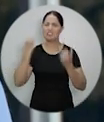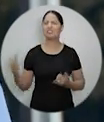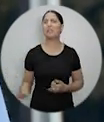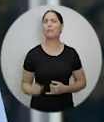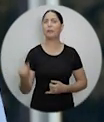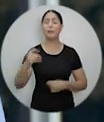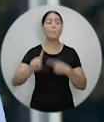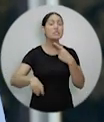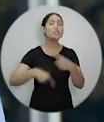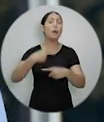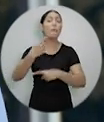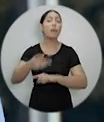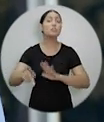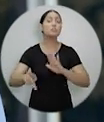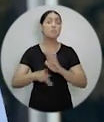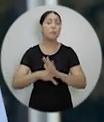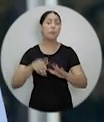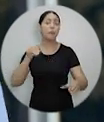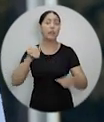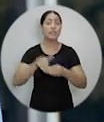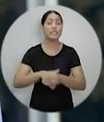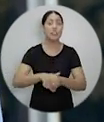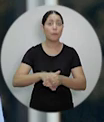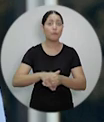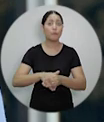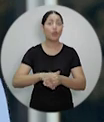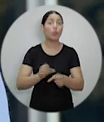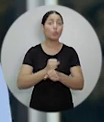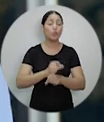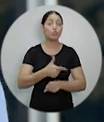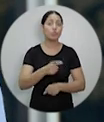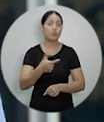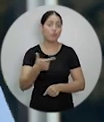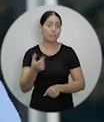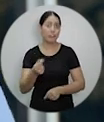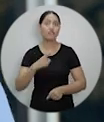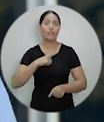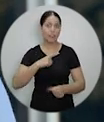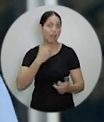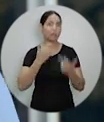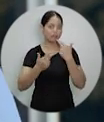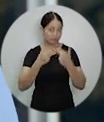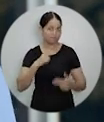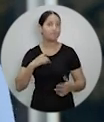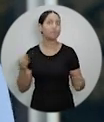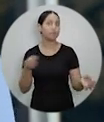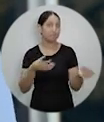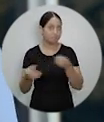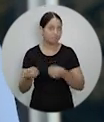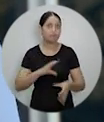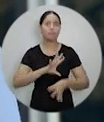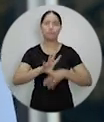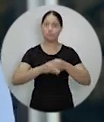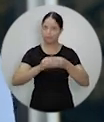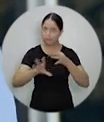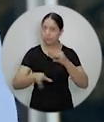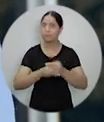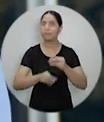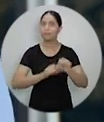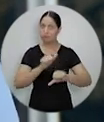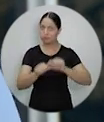E para a próxima eleição, que acontece em 2020, mais atualizações. Mas alguma mudança